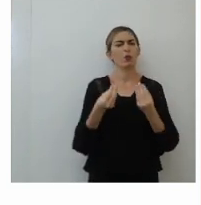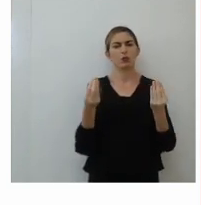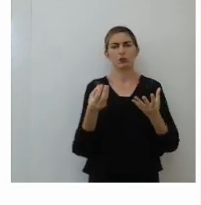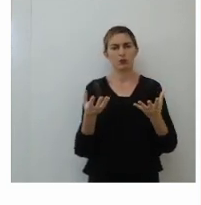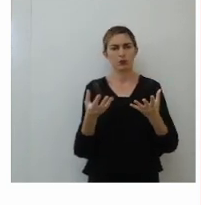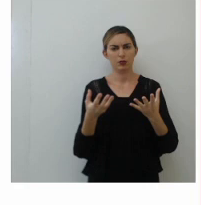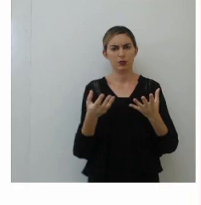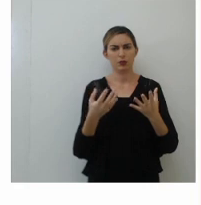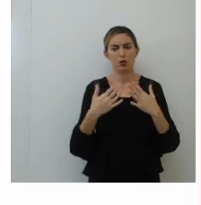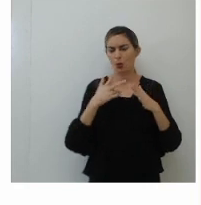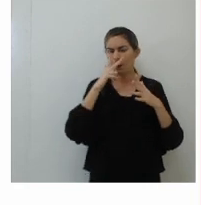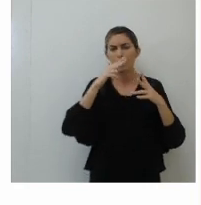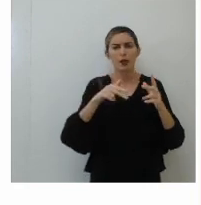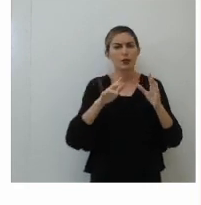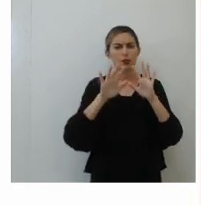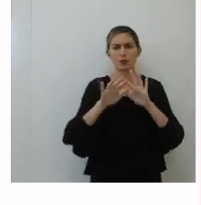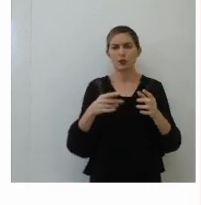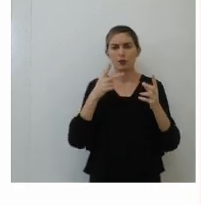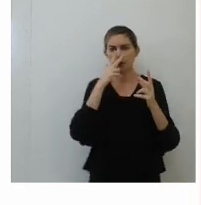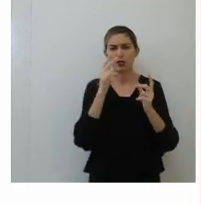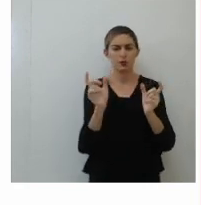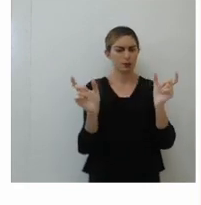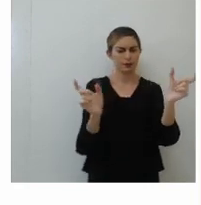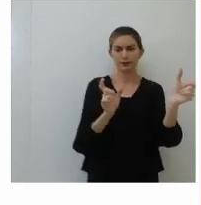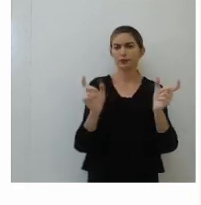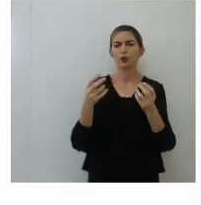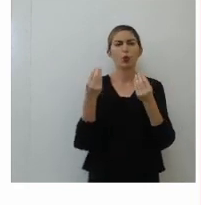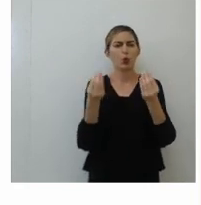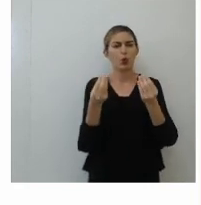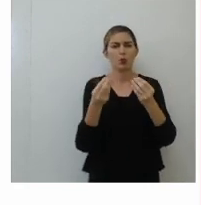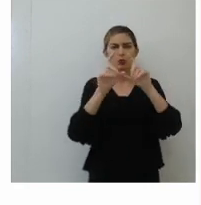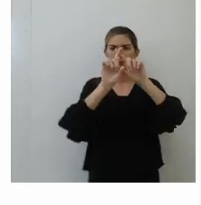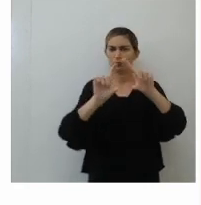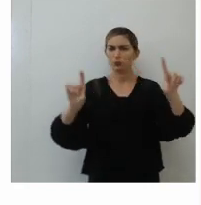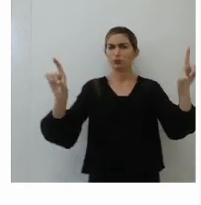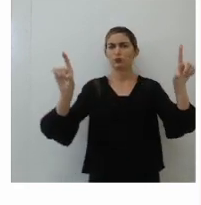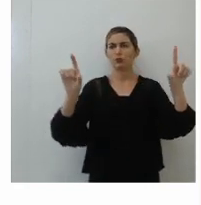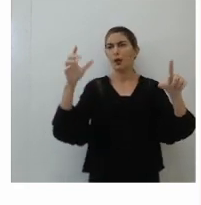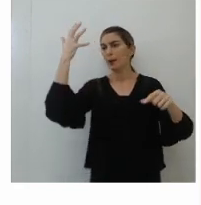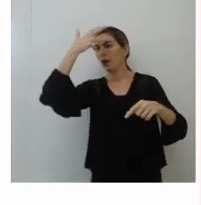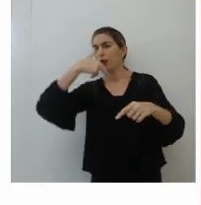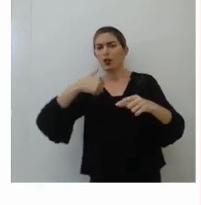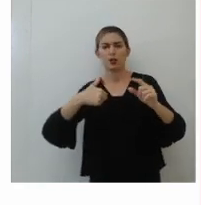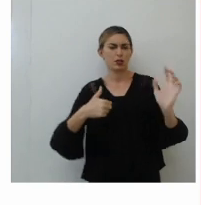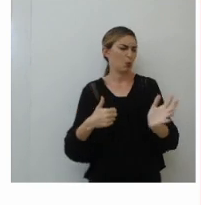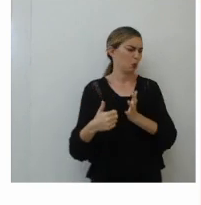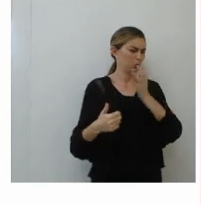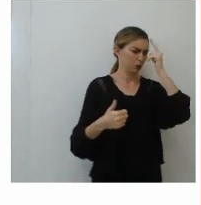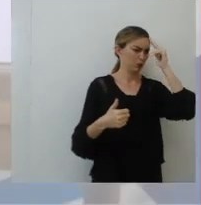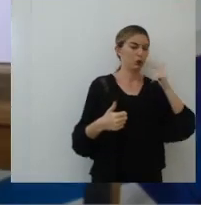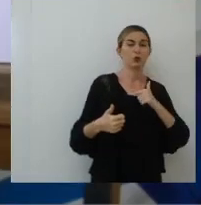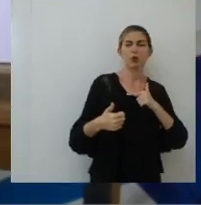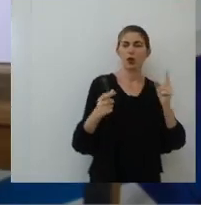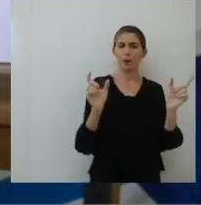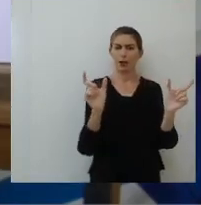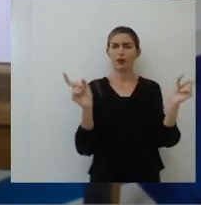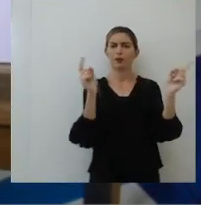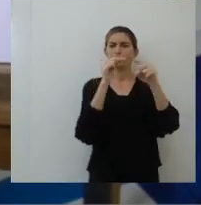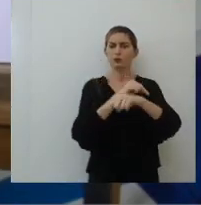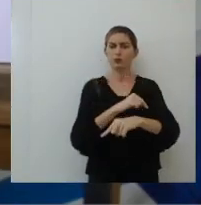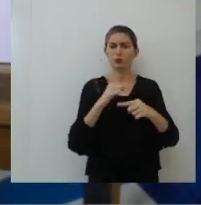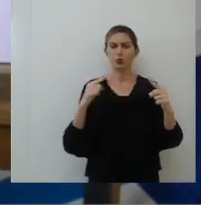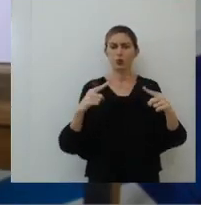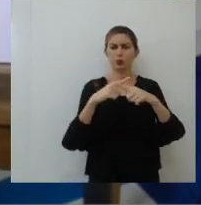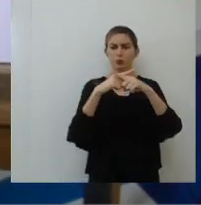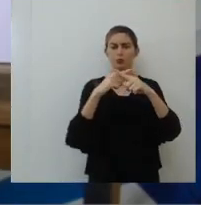harmonizarem-se assim no mesmo quadro. Perceba? Ó, beleza e horror, palavras opostas, vida e